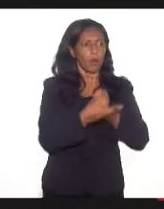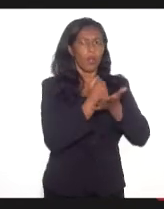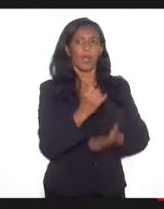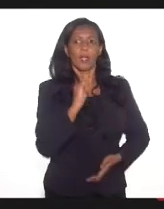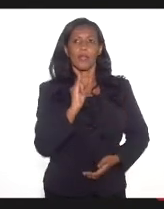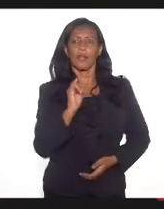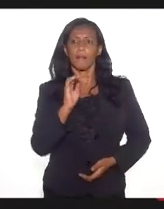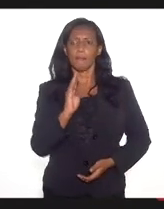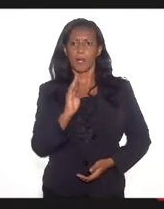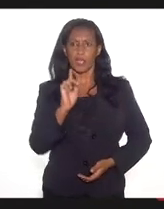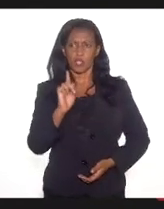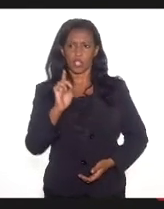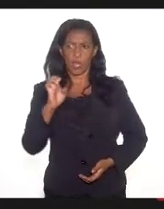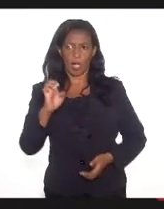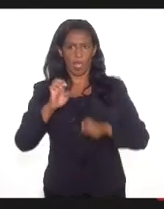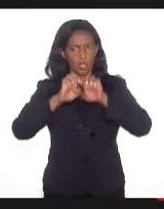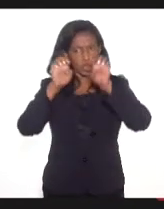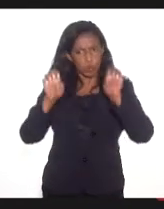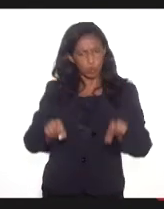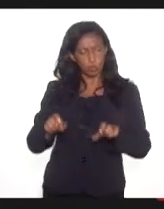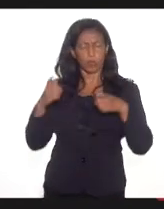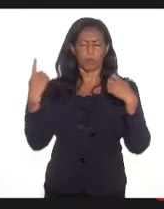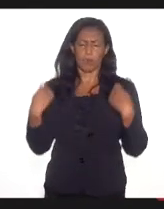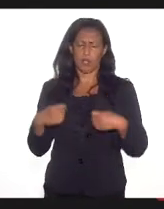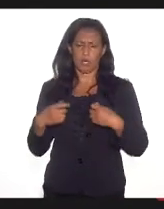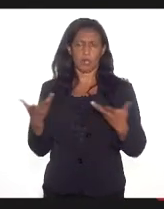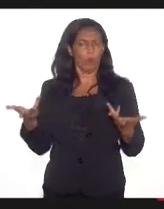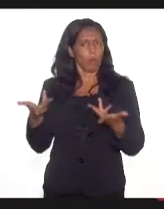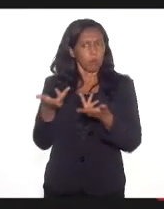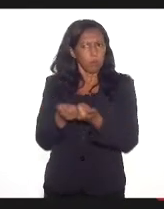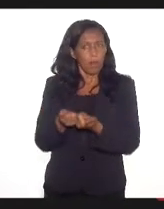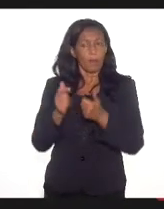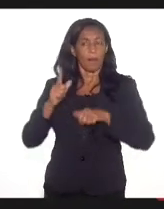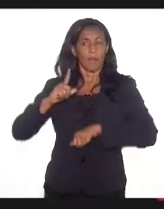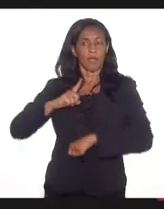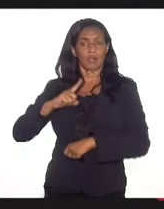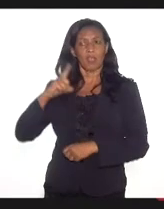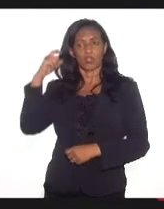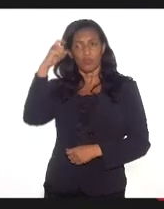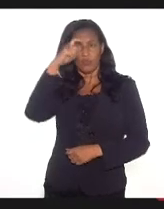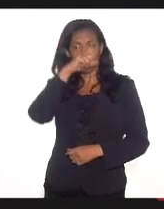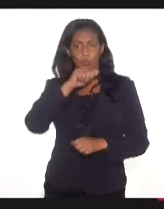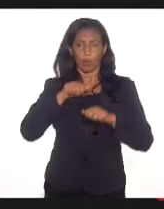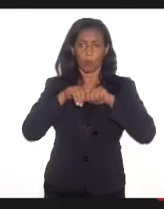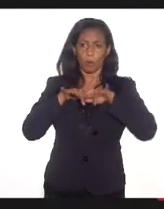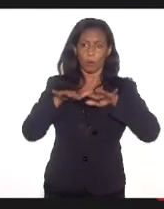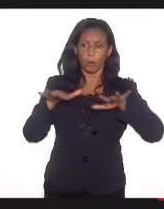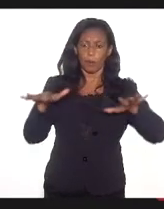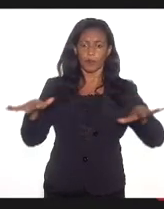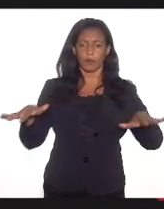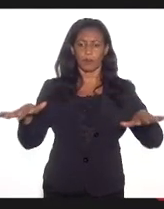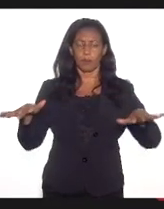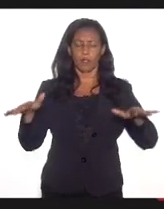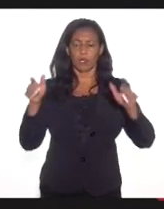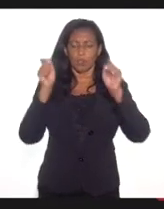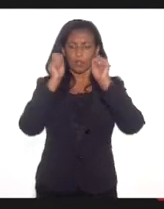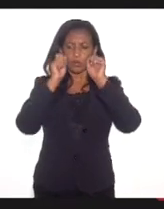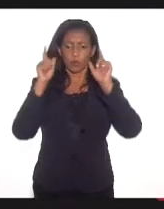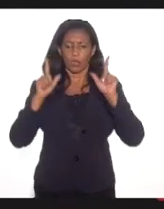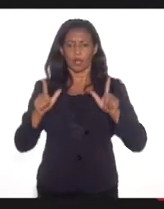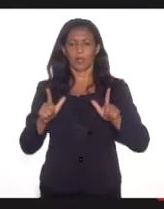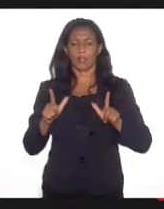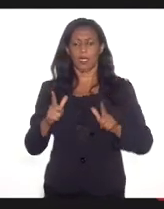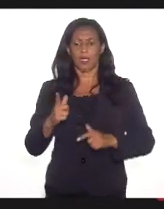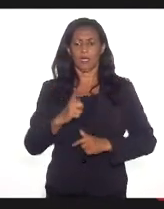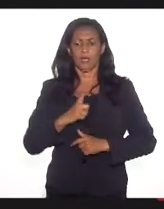precisa ampliar sua estrutura é um órgão que continua excelente mas teve dificuldade de estar tendo a pandemia só alertar que a gente está com muitos